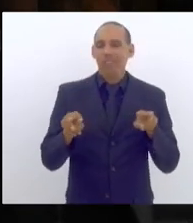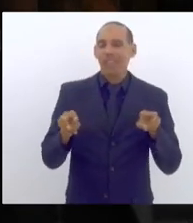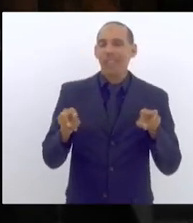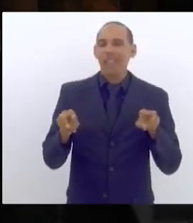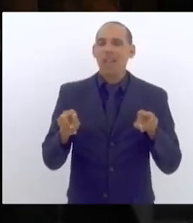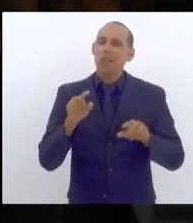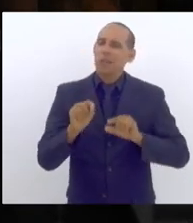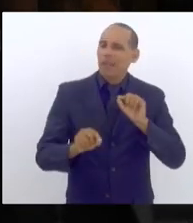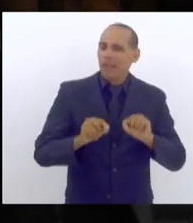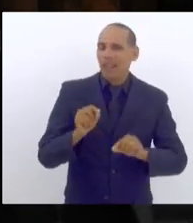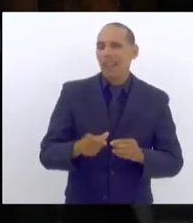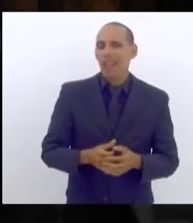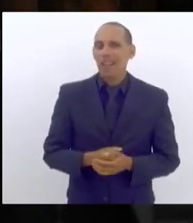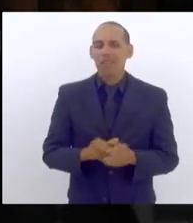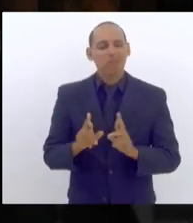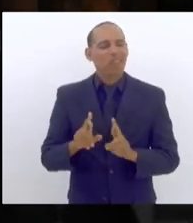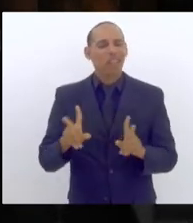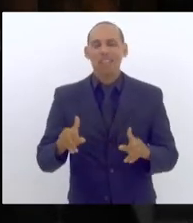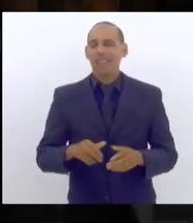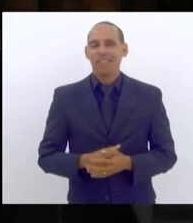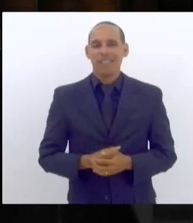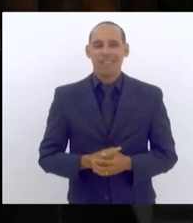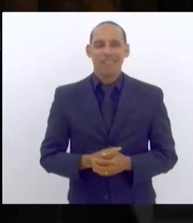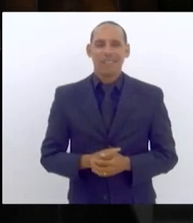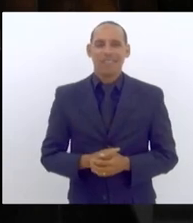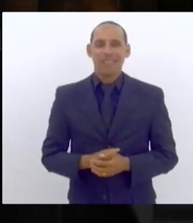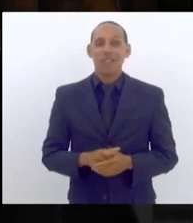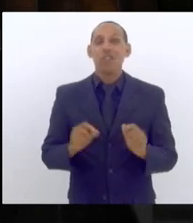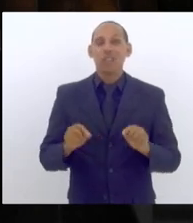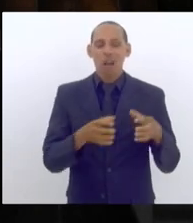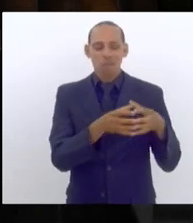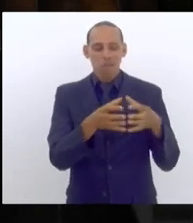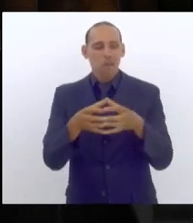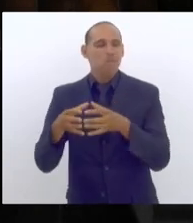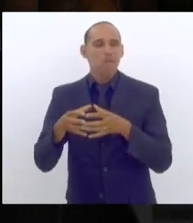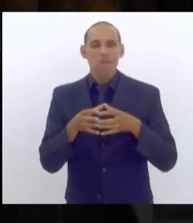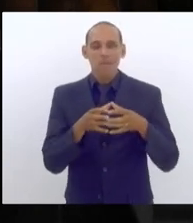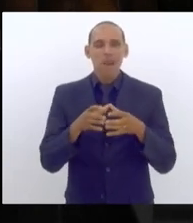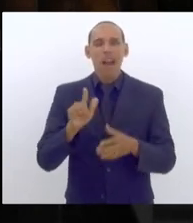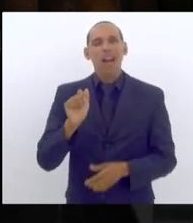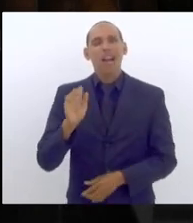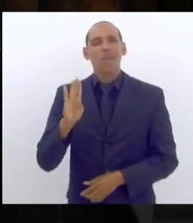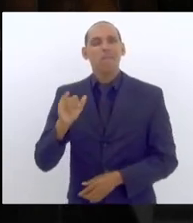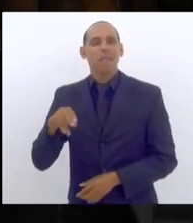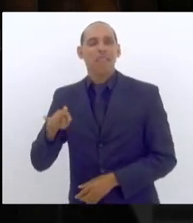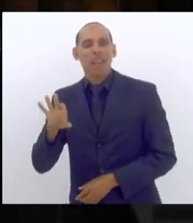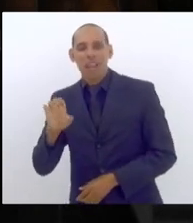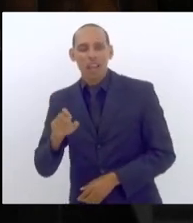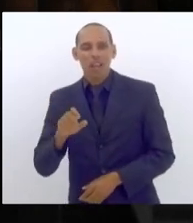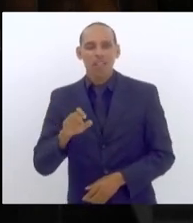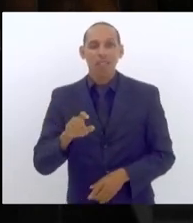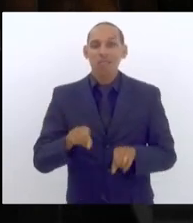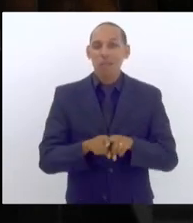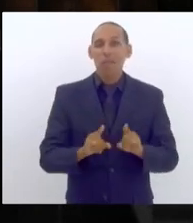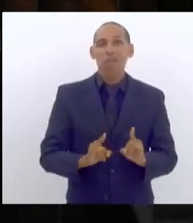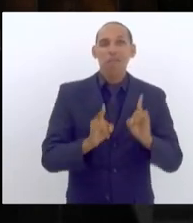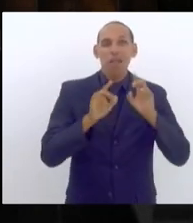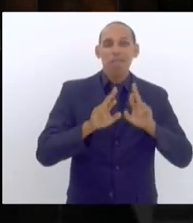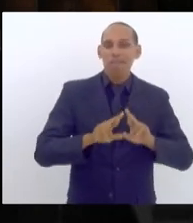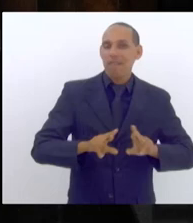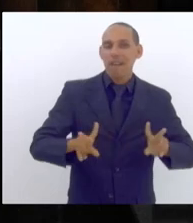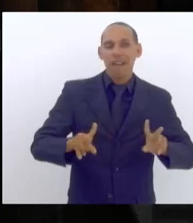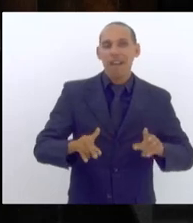vejo a diferença dos gabinetes, a diferença do prédio, a diferença